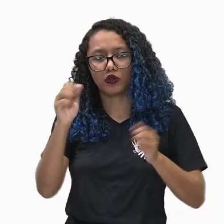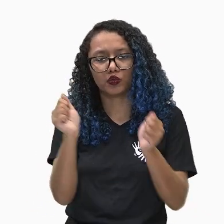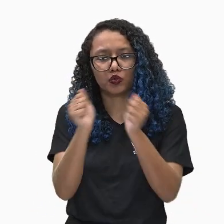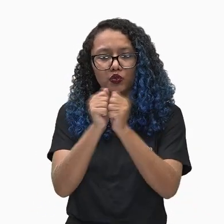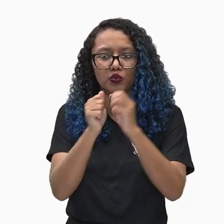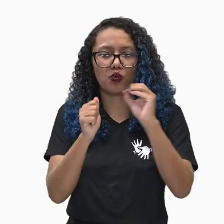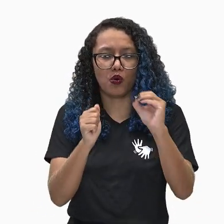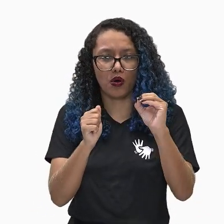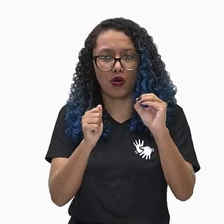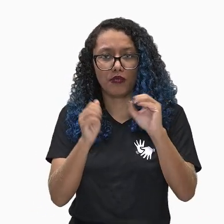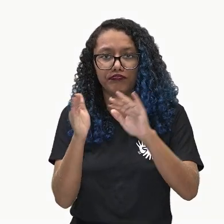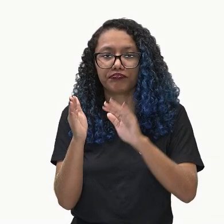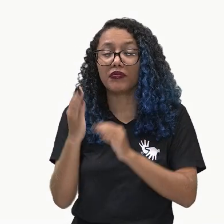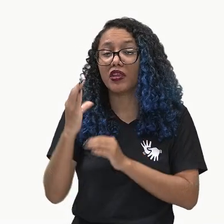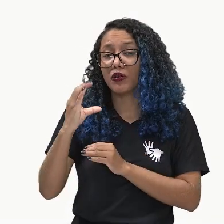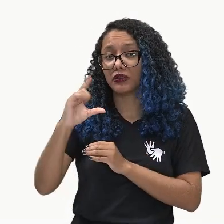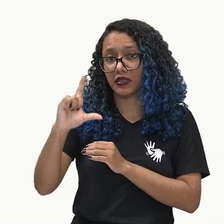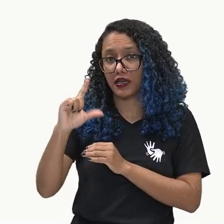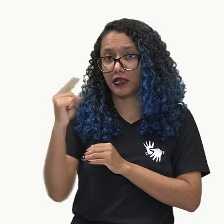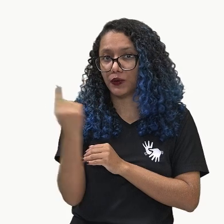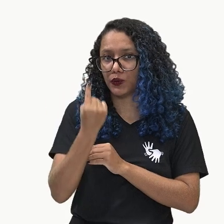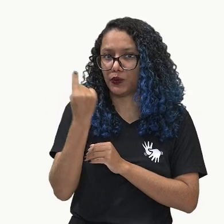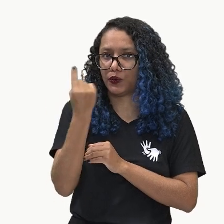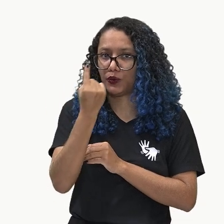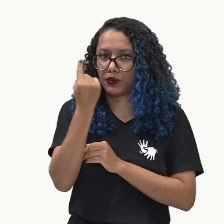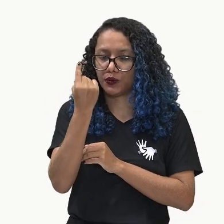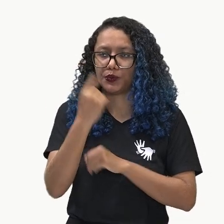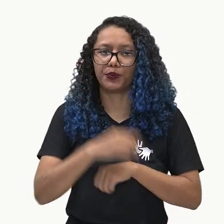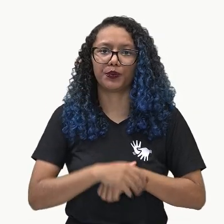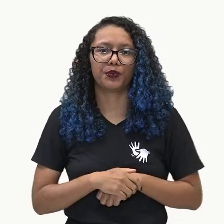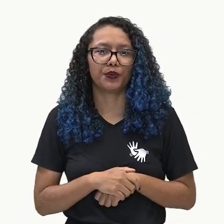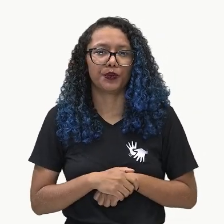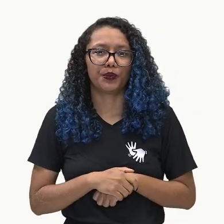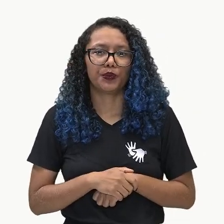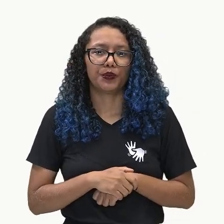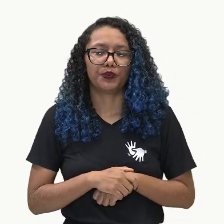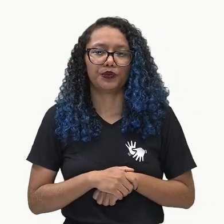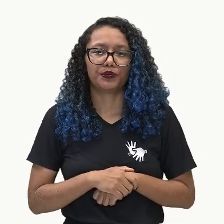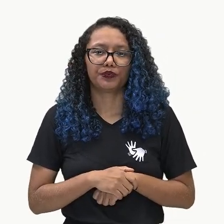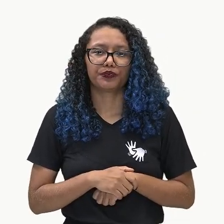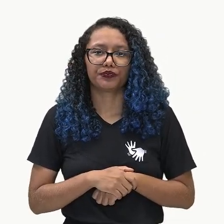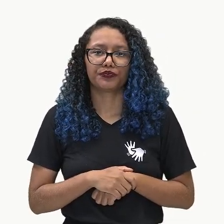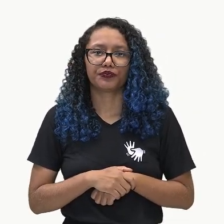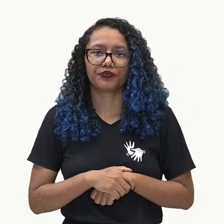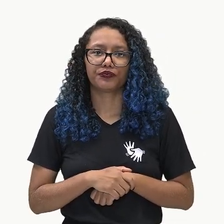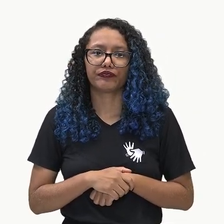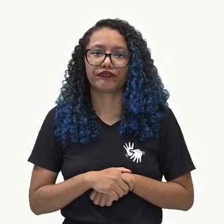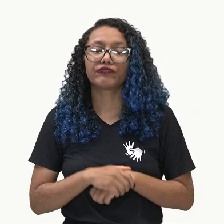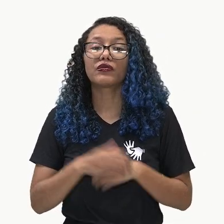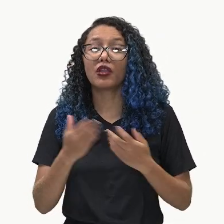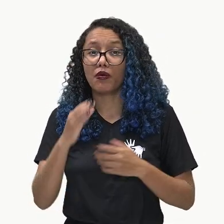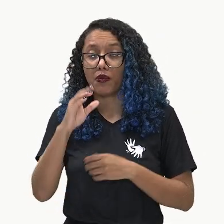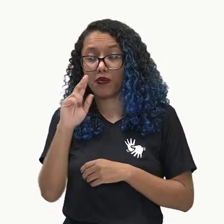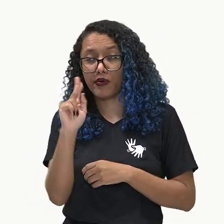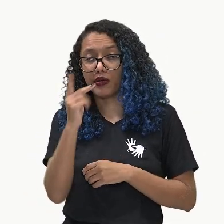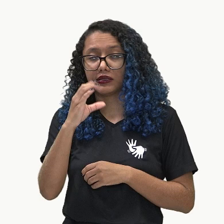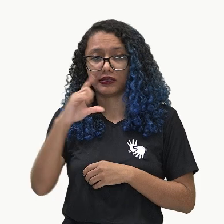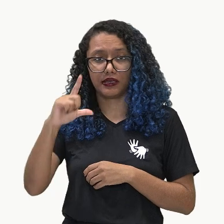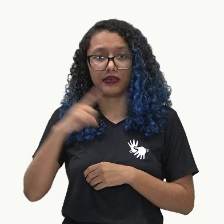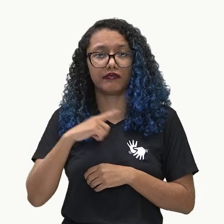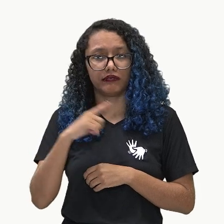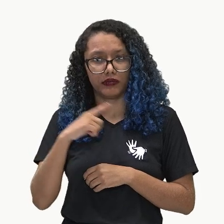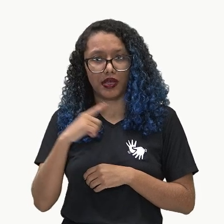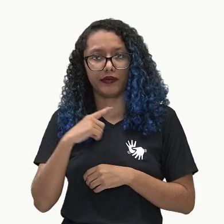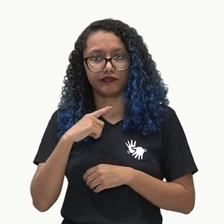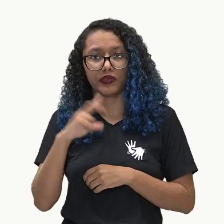só. Então, o ácido clorídrico, né, possui um hidrogênio